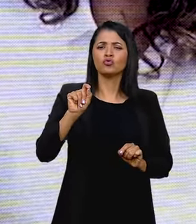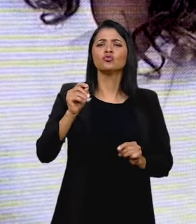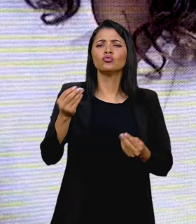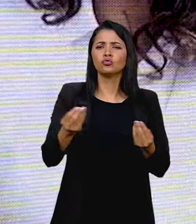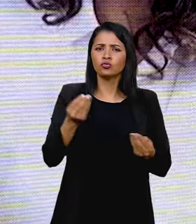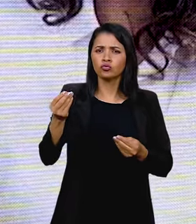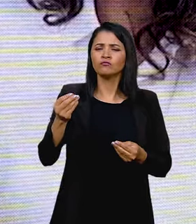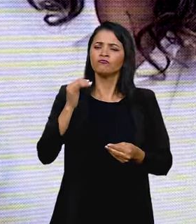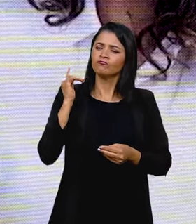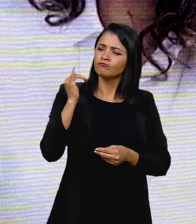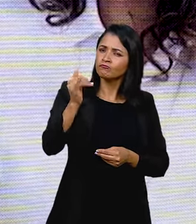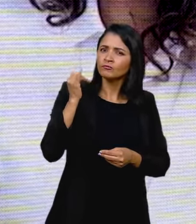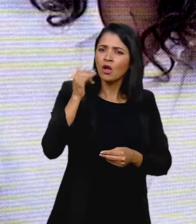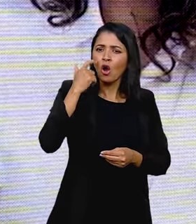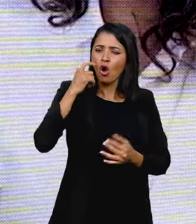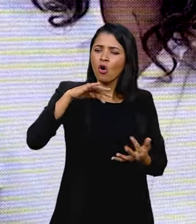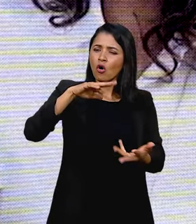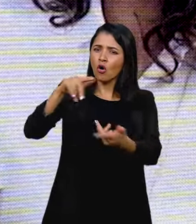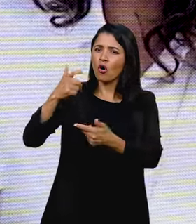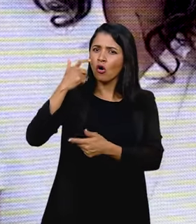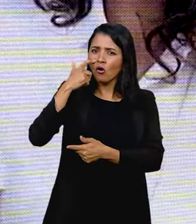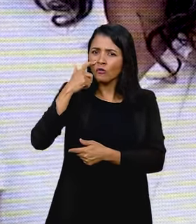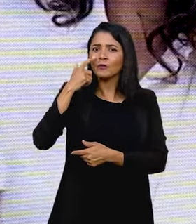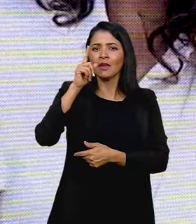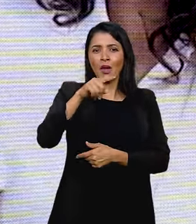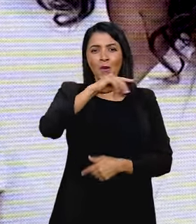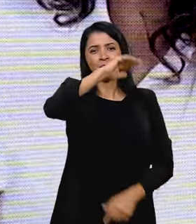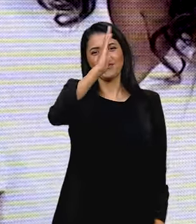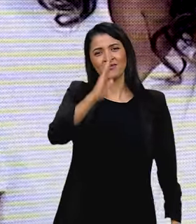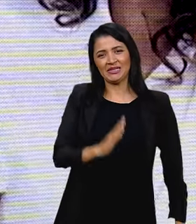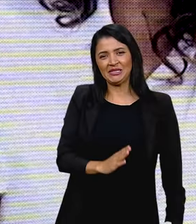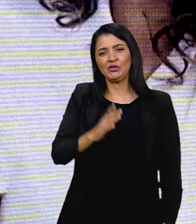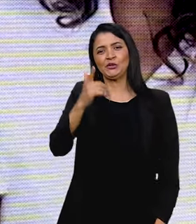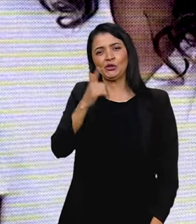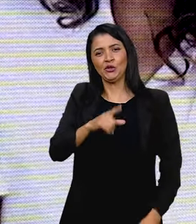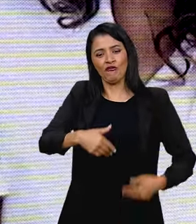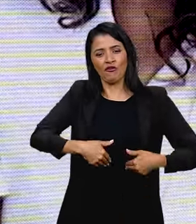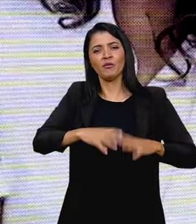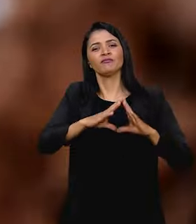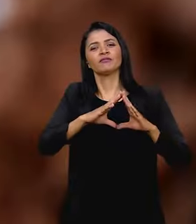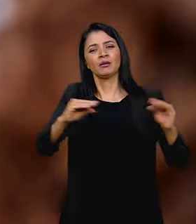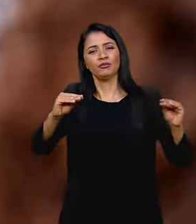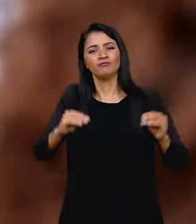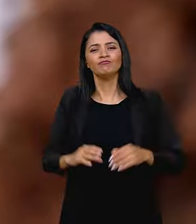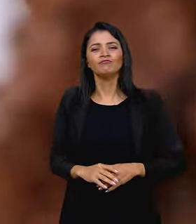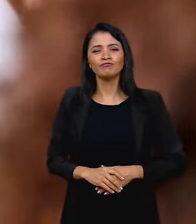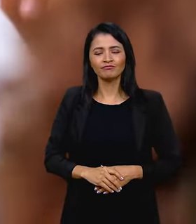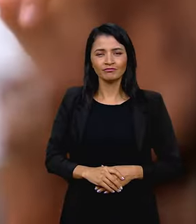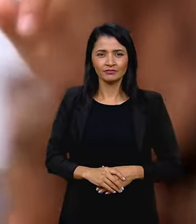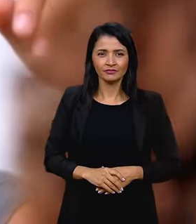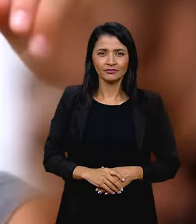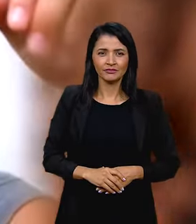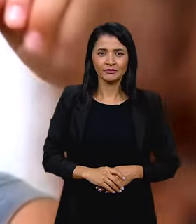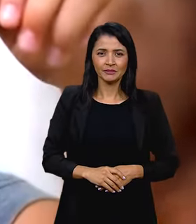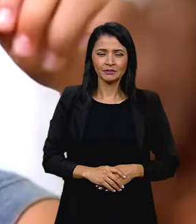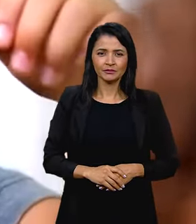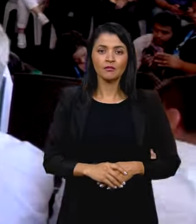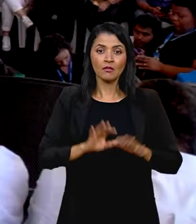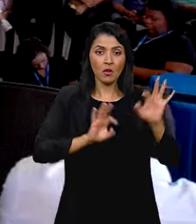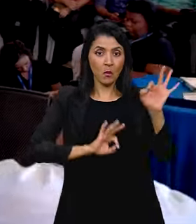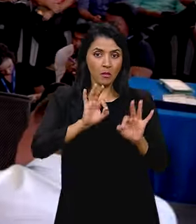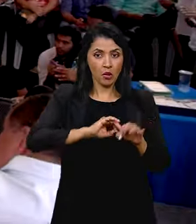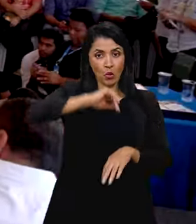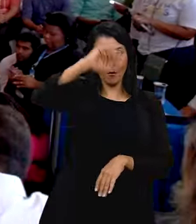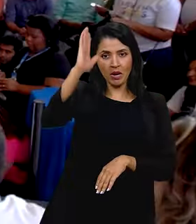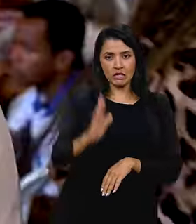vez aciar o mundo que o Brasil outra vez acabou com a fome